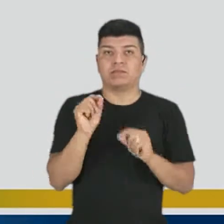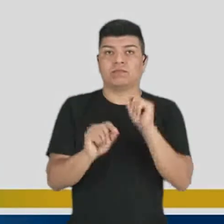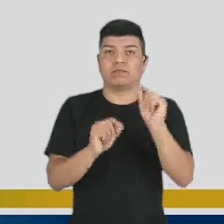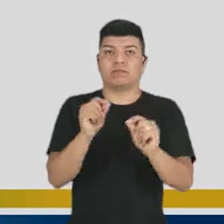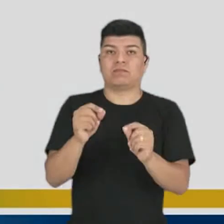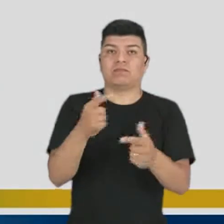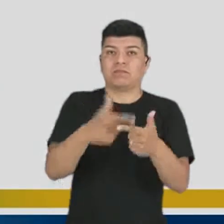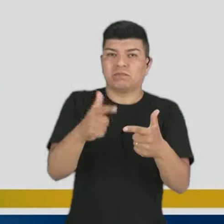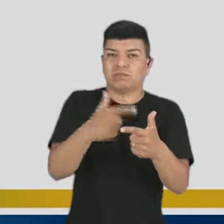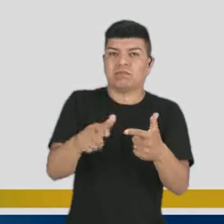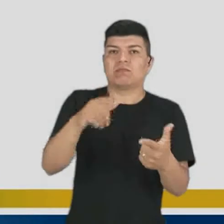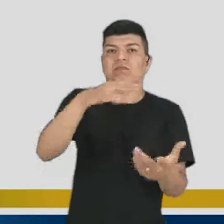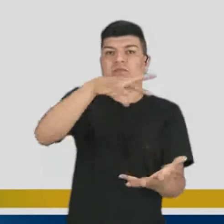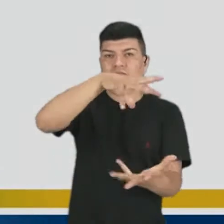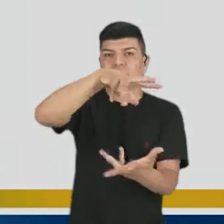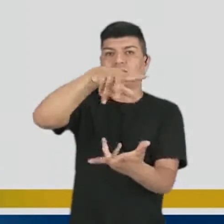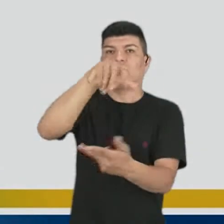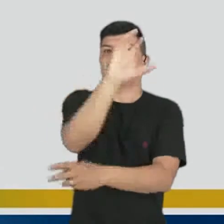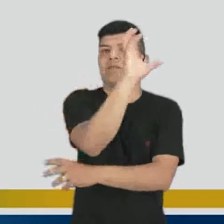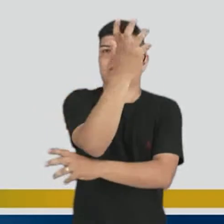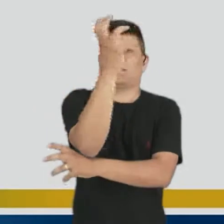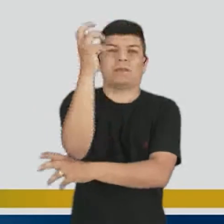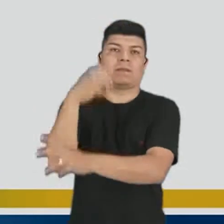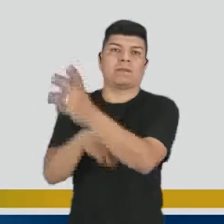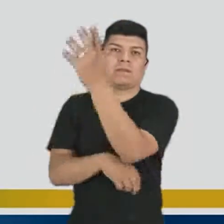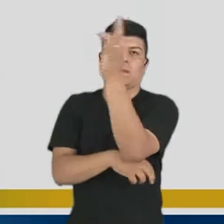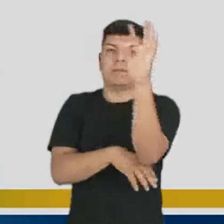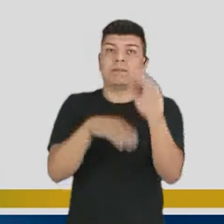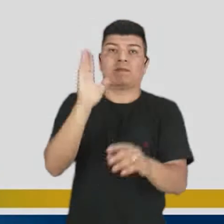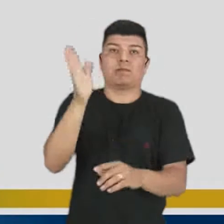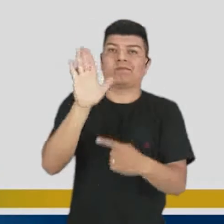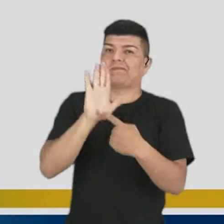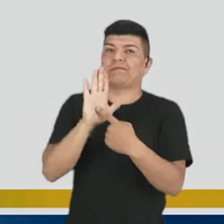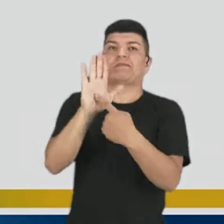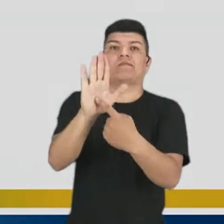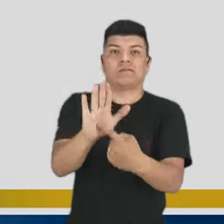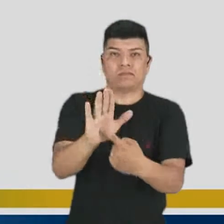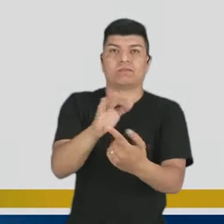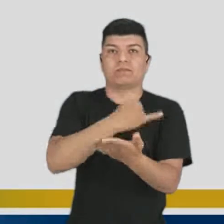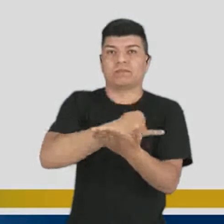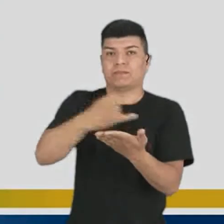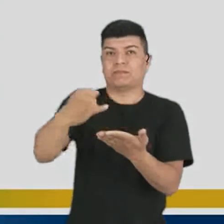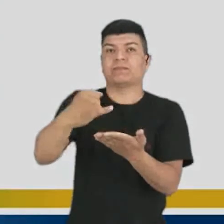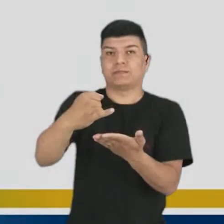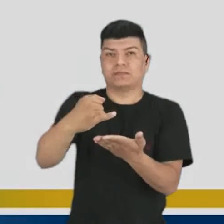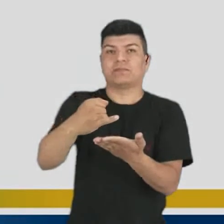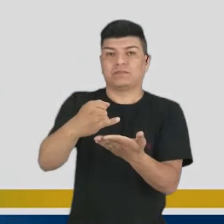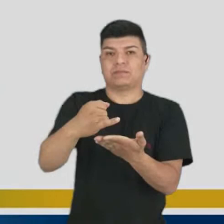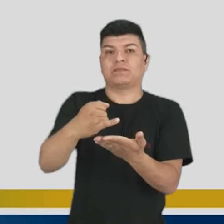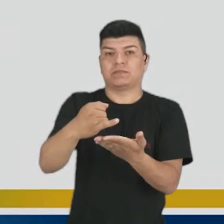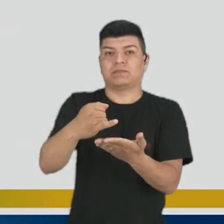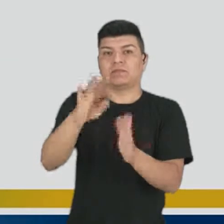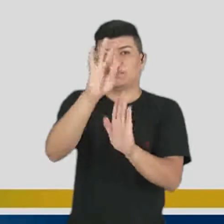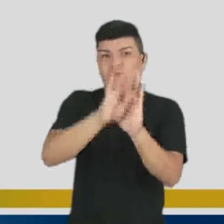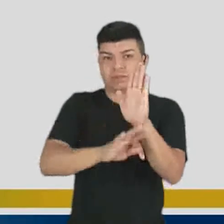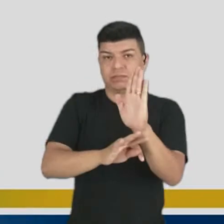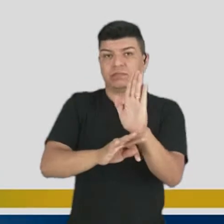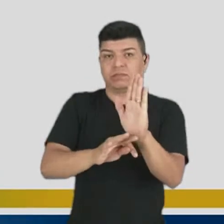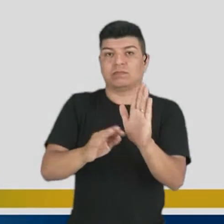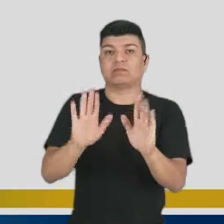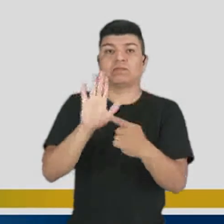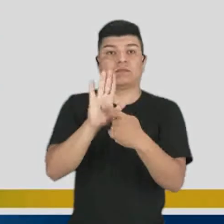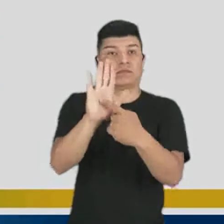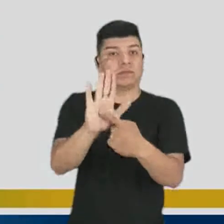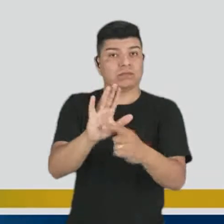o desequilíbrio ambiental do planeta. Isso já é escancarado nessa introdução. Já no início do texto o autor deixa